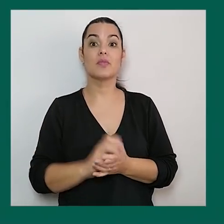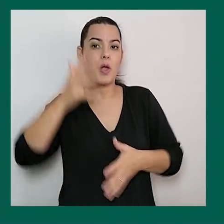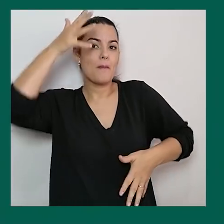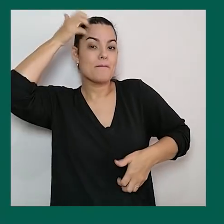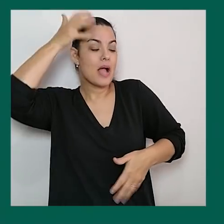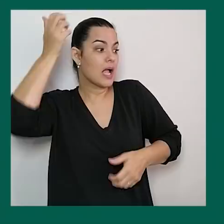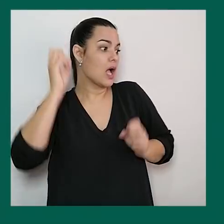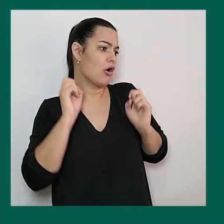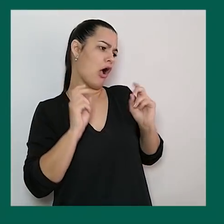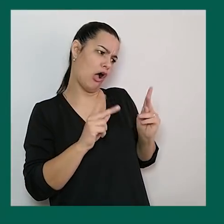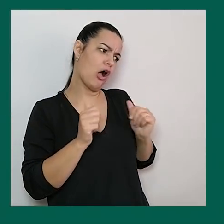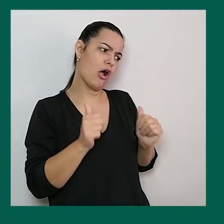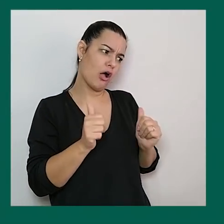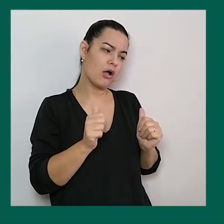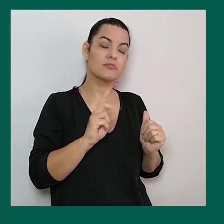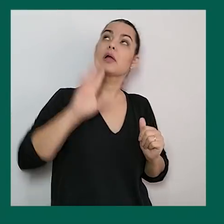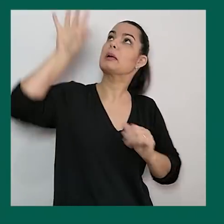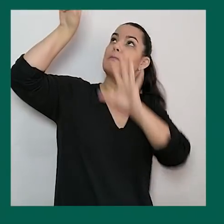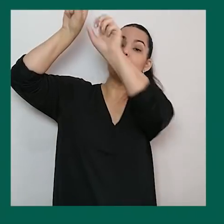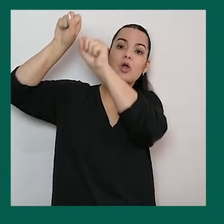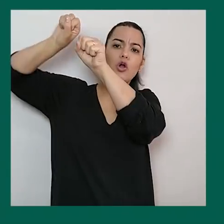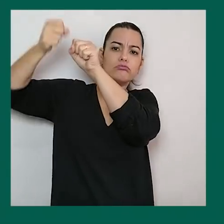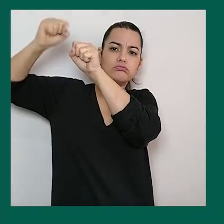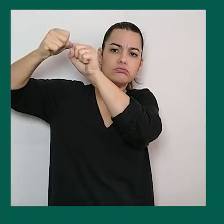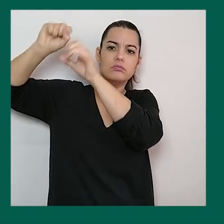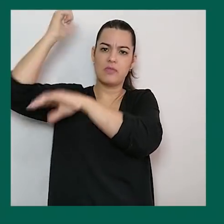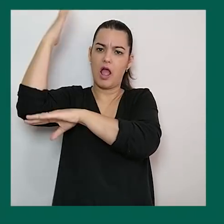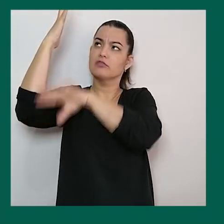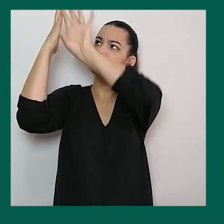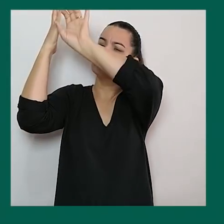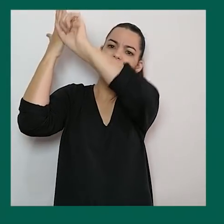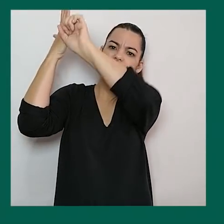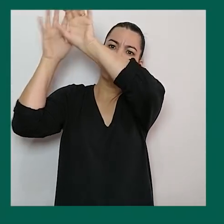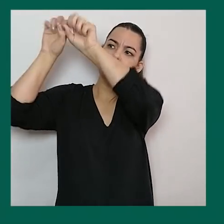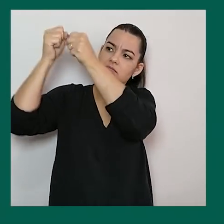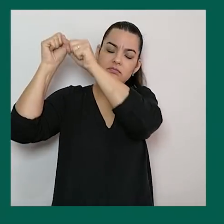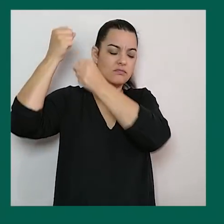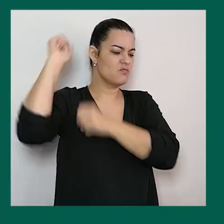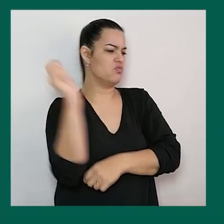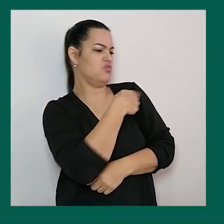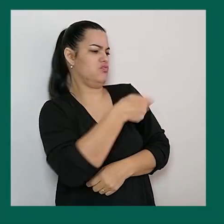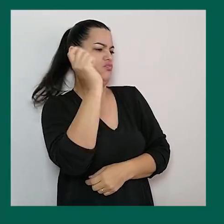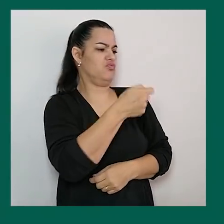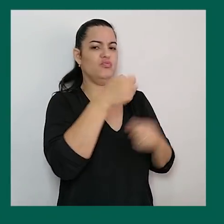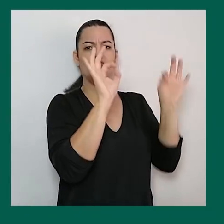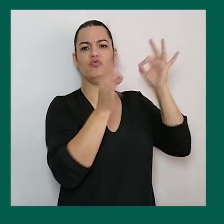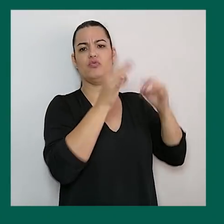macaco não perdeu tempo. Pegou um galho e começou a afugentar os perturbadores de sonho.